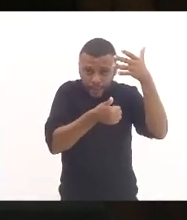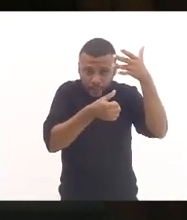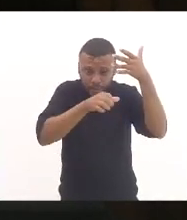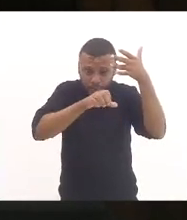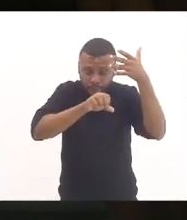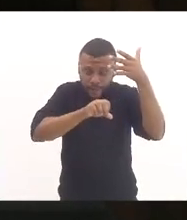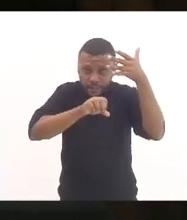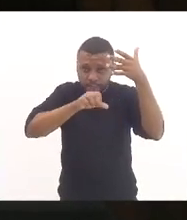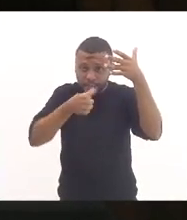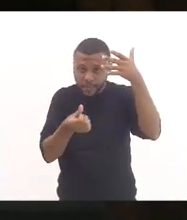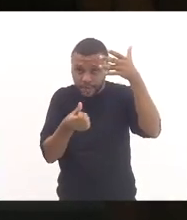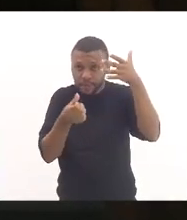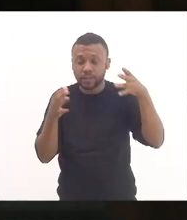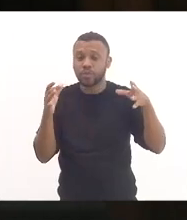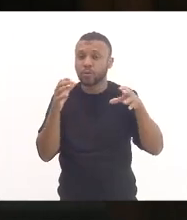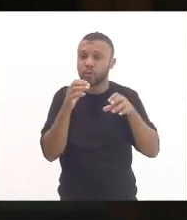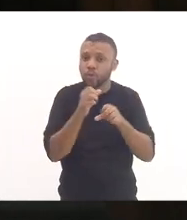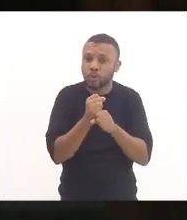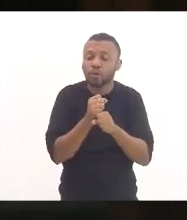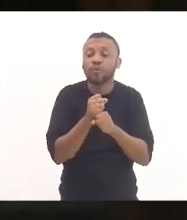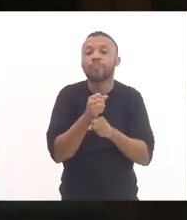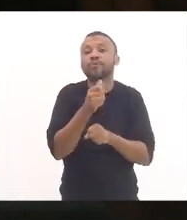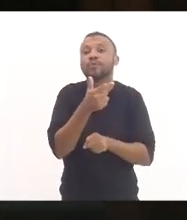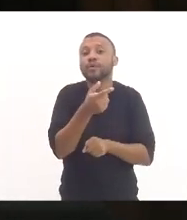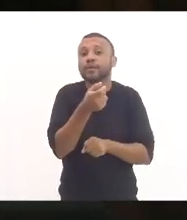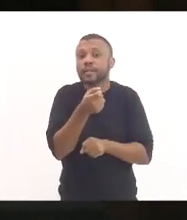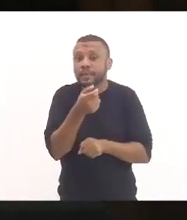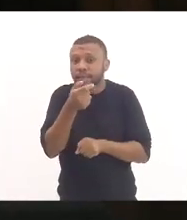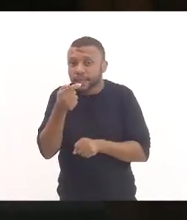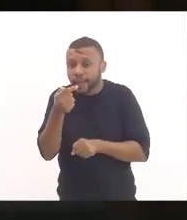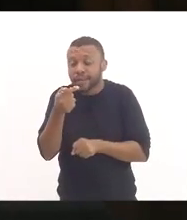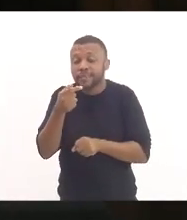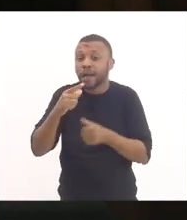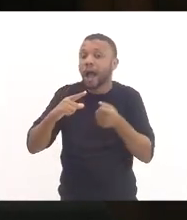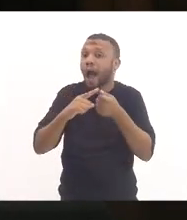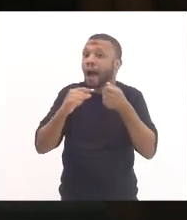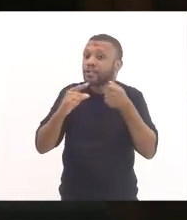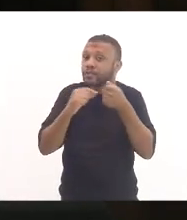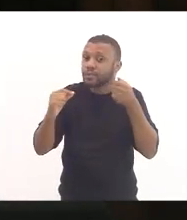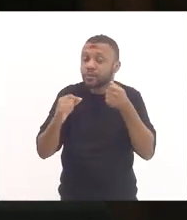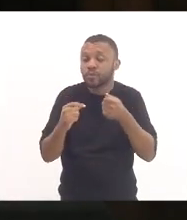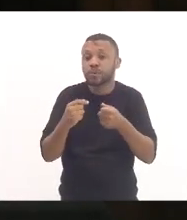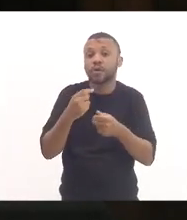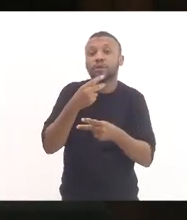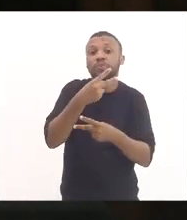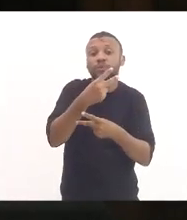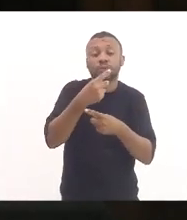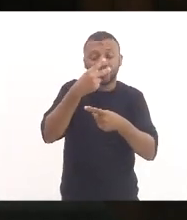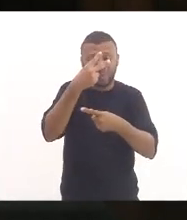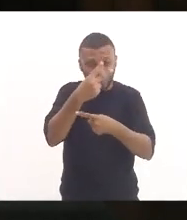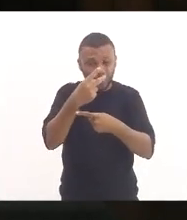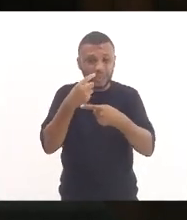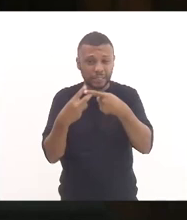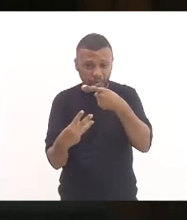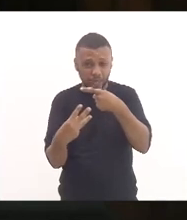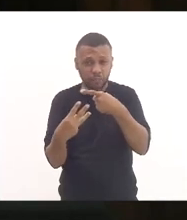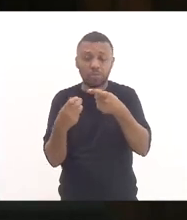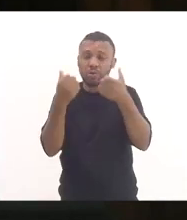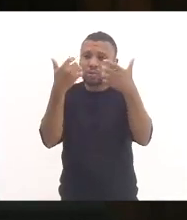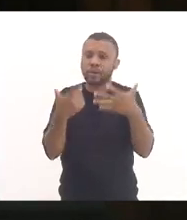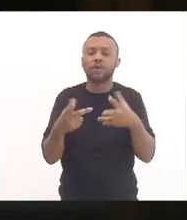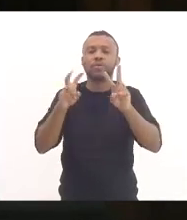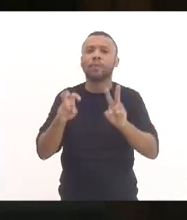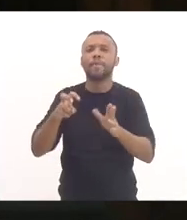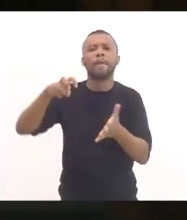136 artigos 207 dois terços da lei orgânica tratam de regime disciplinar de